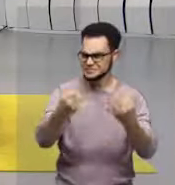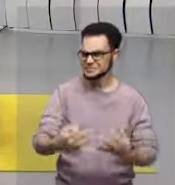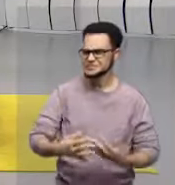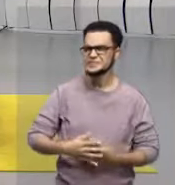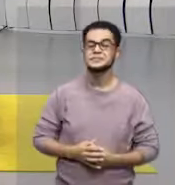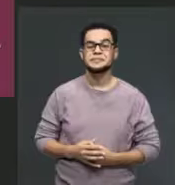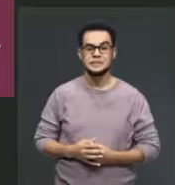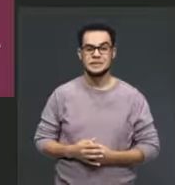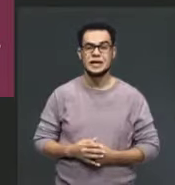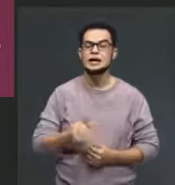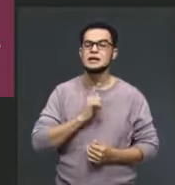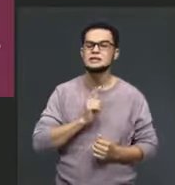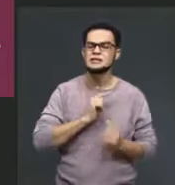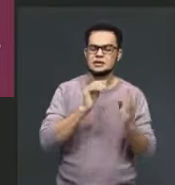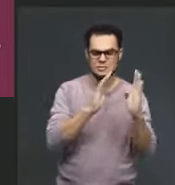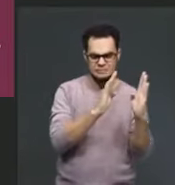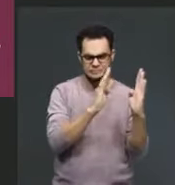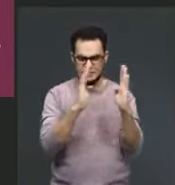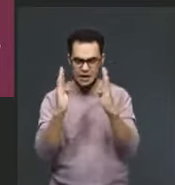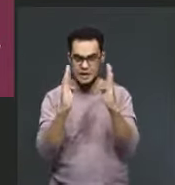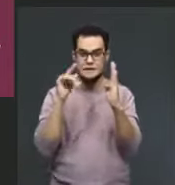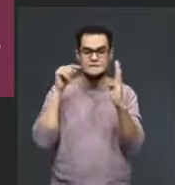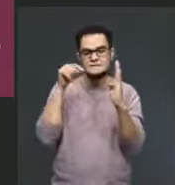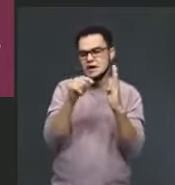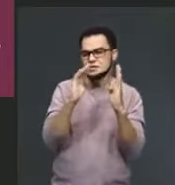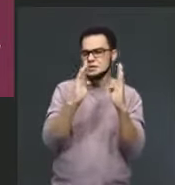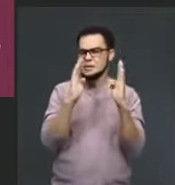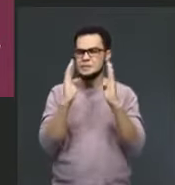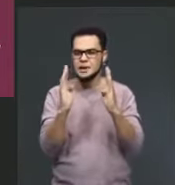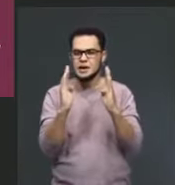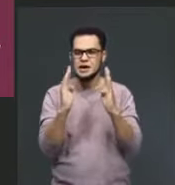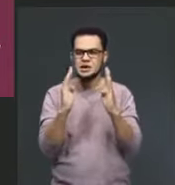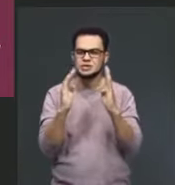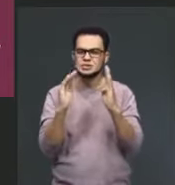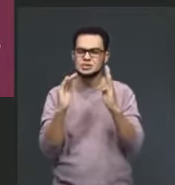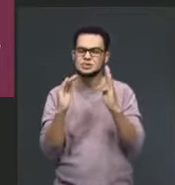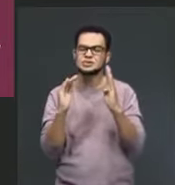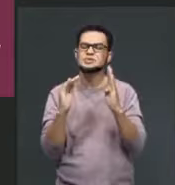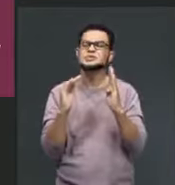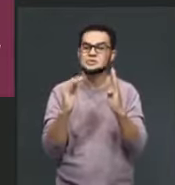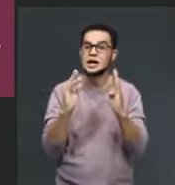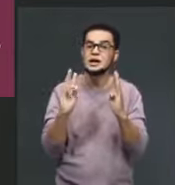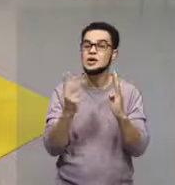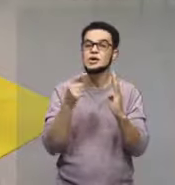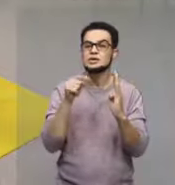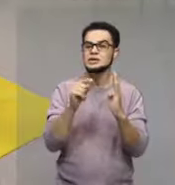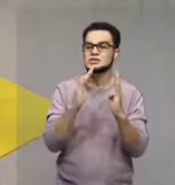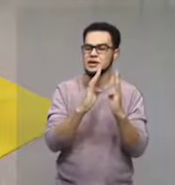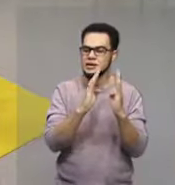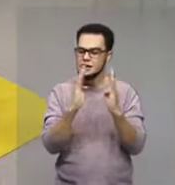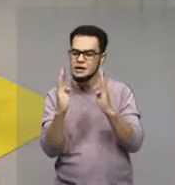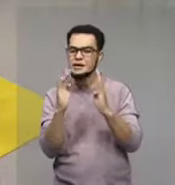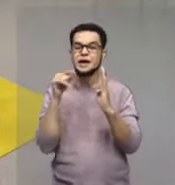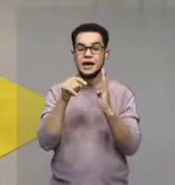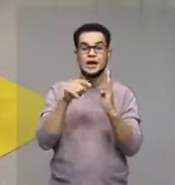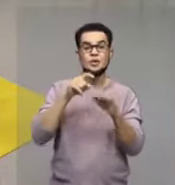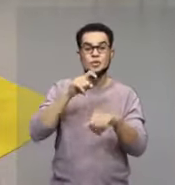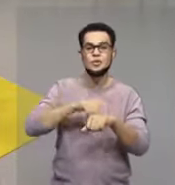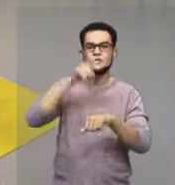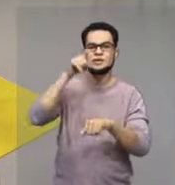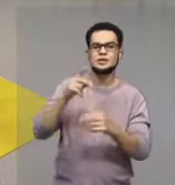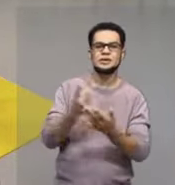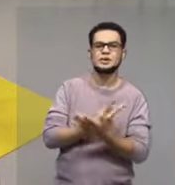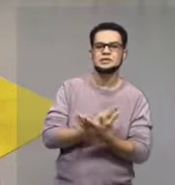uma fase de crescimento, que é a fase que tem que acontecer o evento 1 e o evento